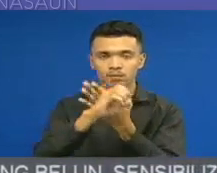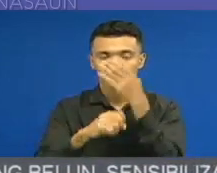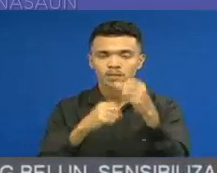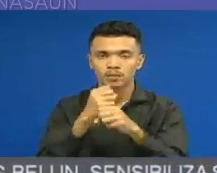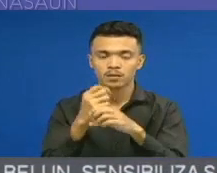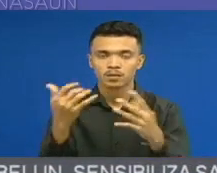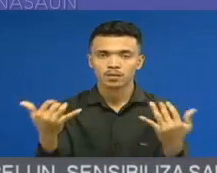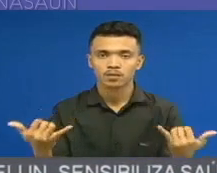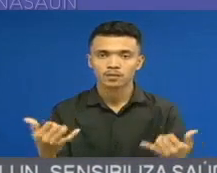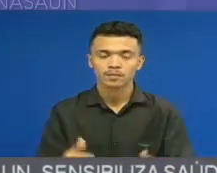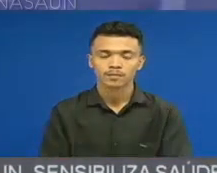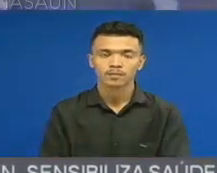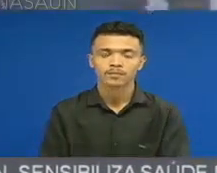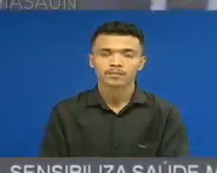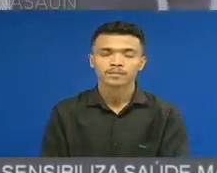tinang ne.